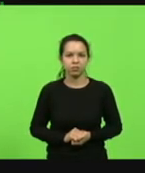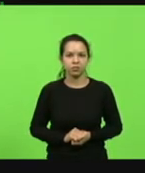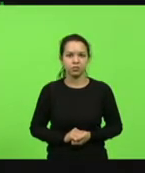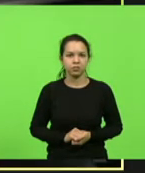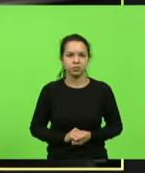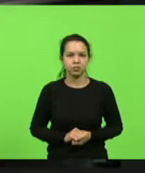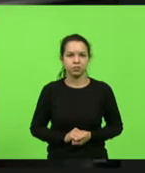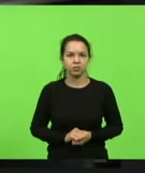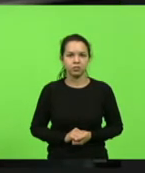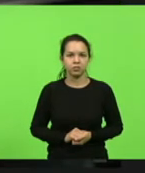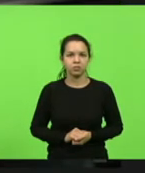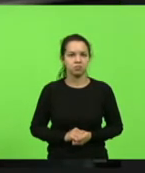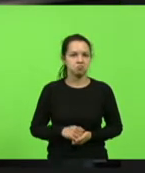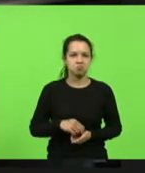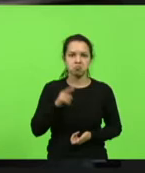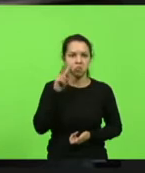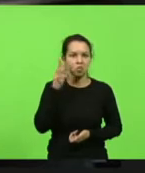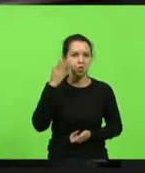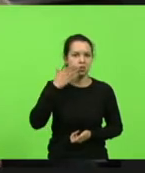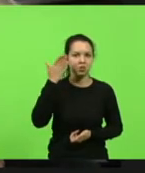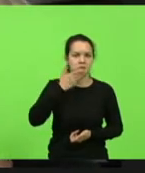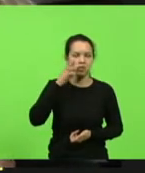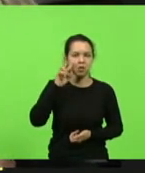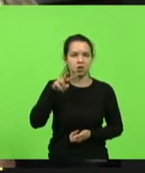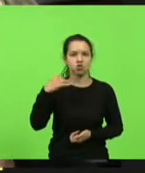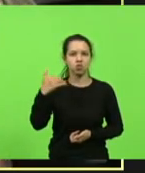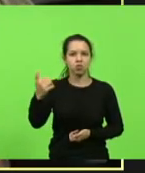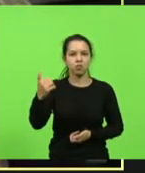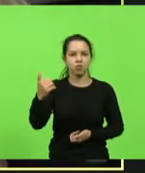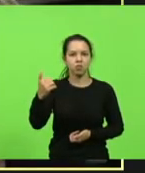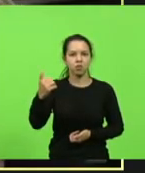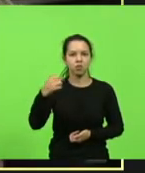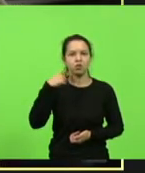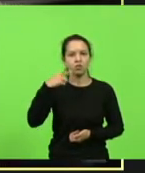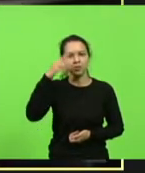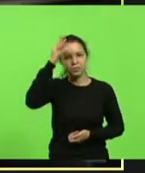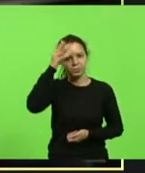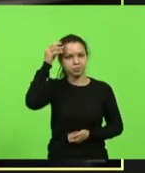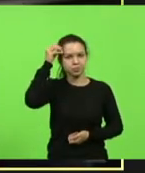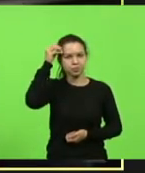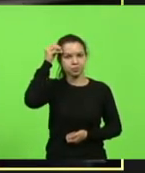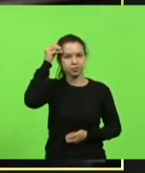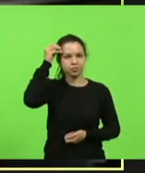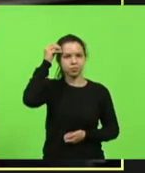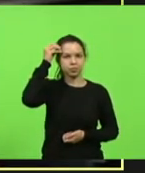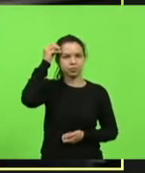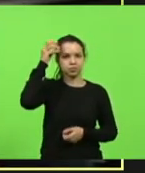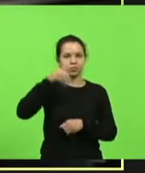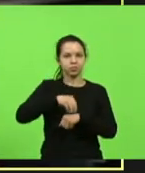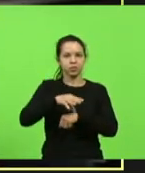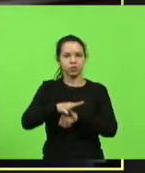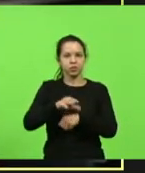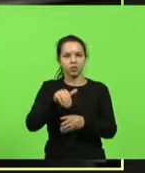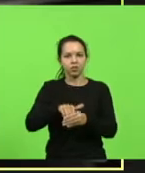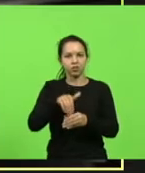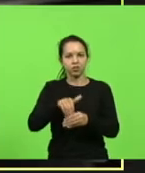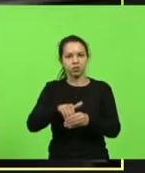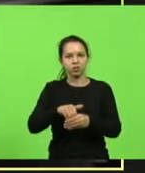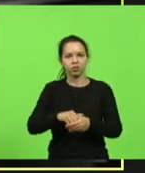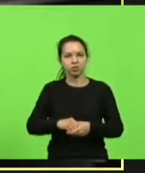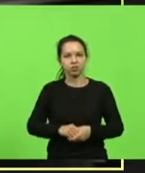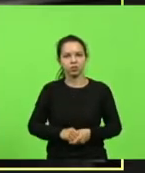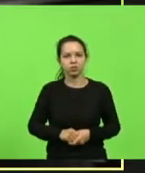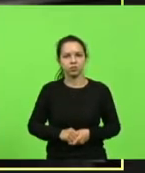Não consigo ver quem me chamou. Deputada Luciane. Oi, deputada Luciane, para encaminhamento de voto. Não,